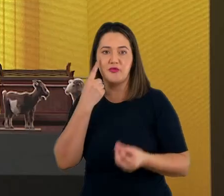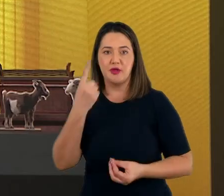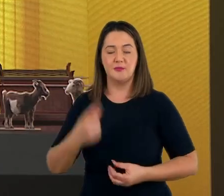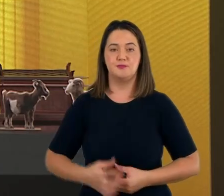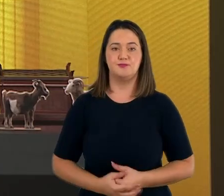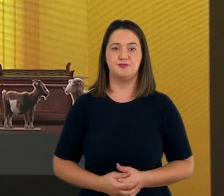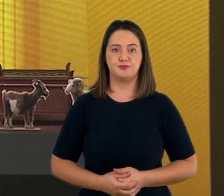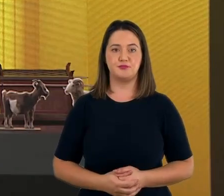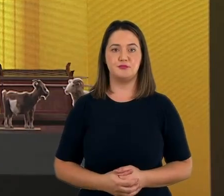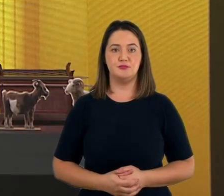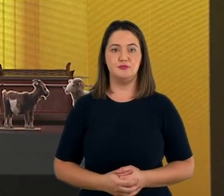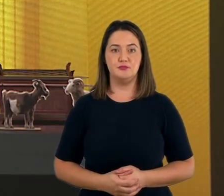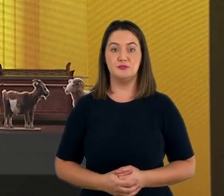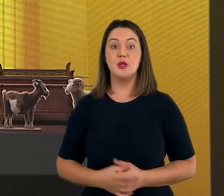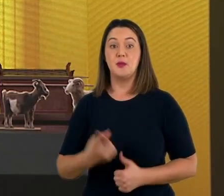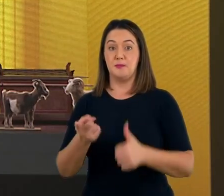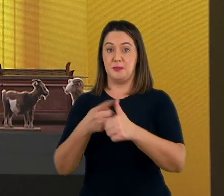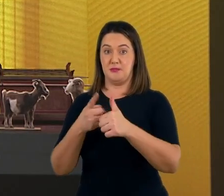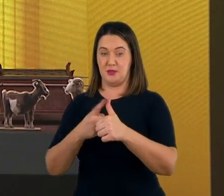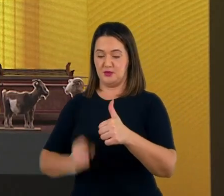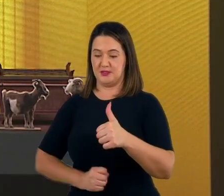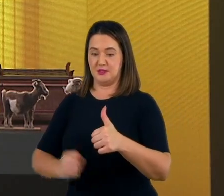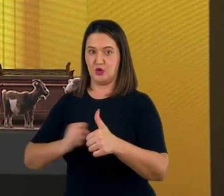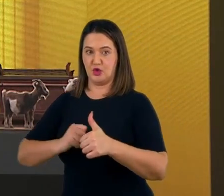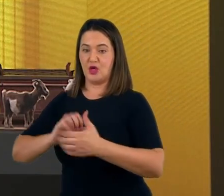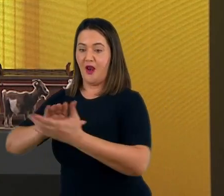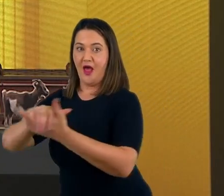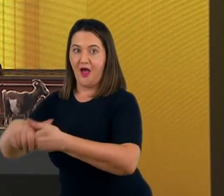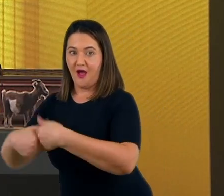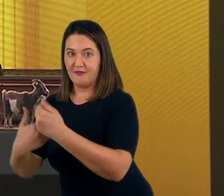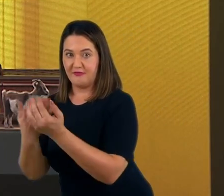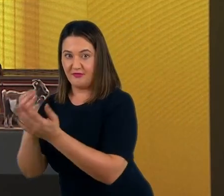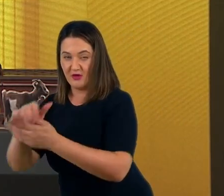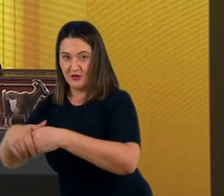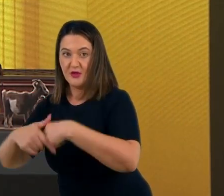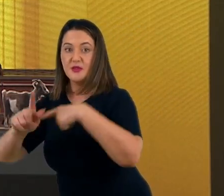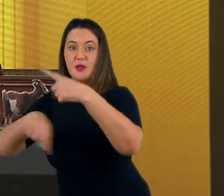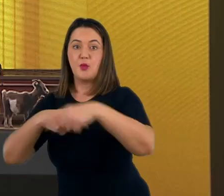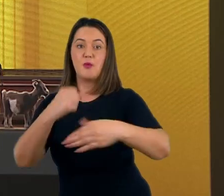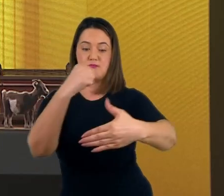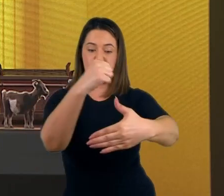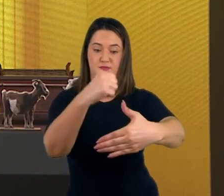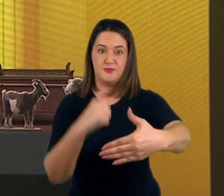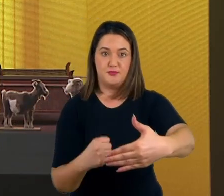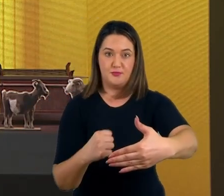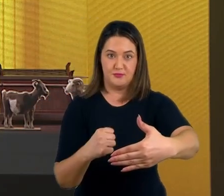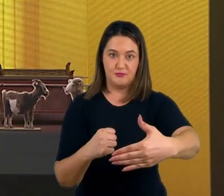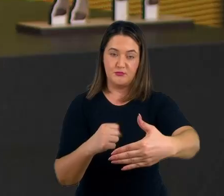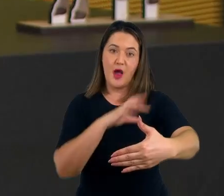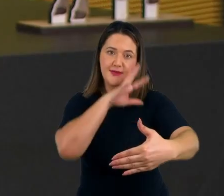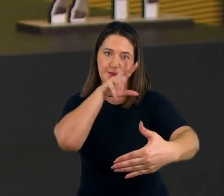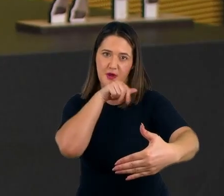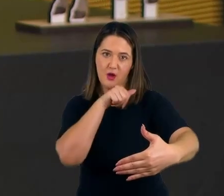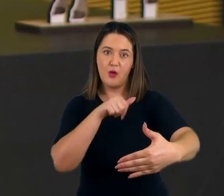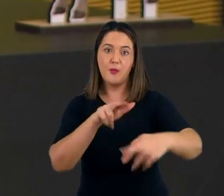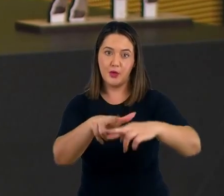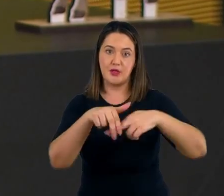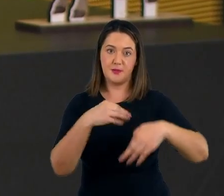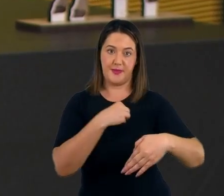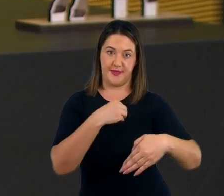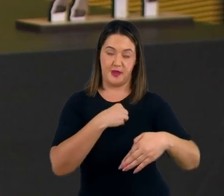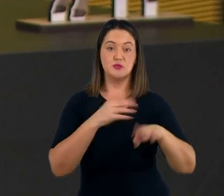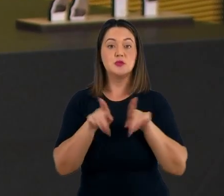você entender isso. Lembra, o sumo sacerdote primeiro se lavava, oferecia um sacrifício por ele mesmo e pela família